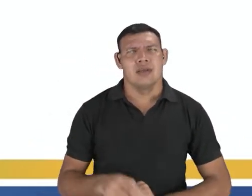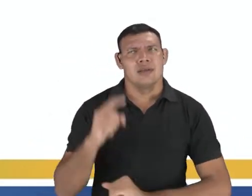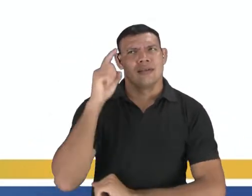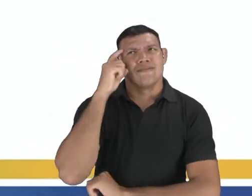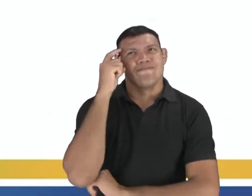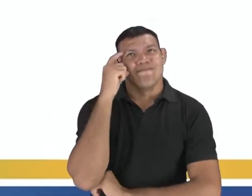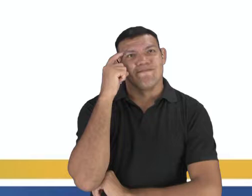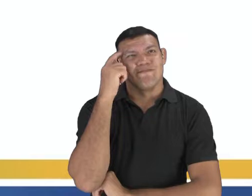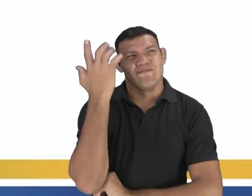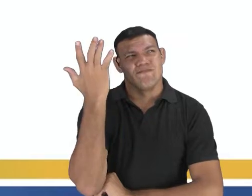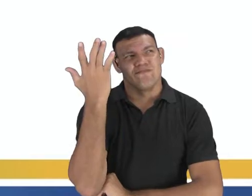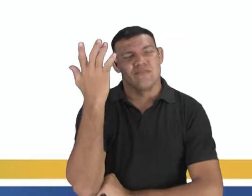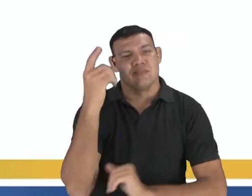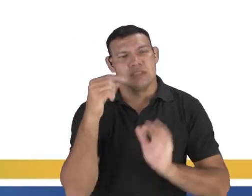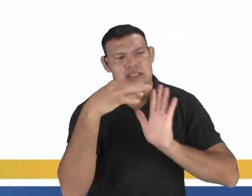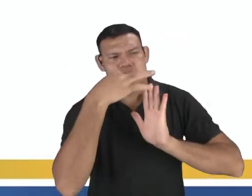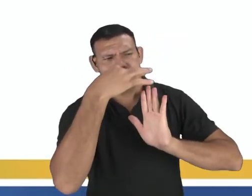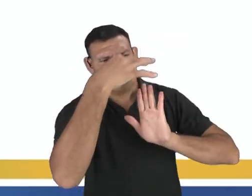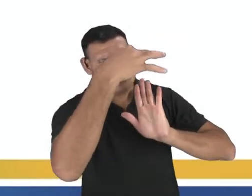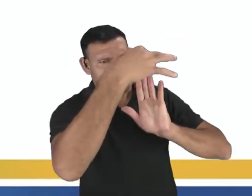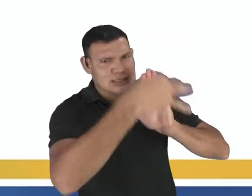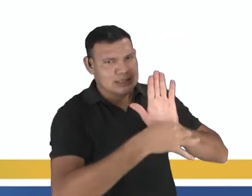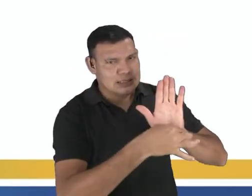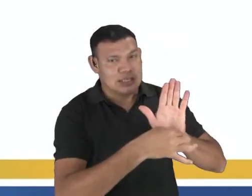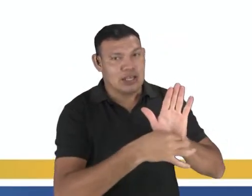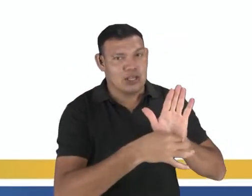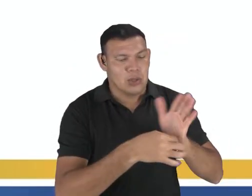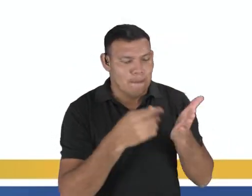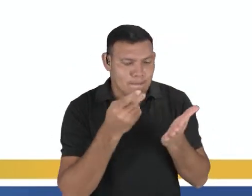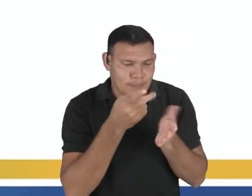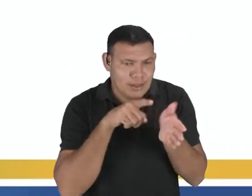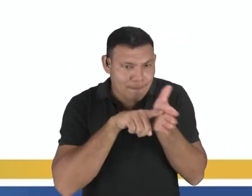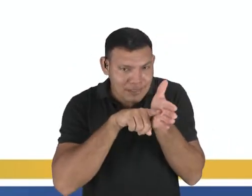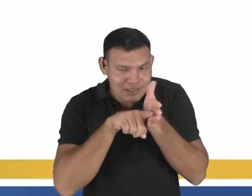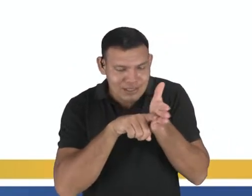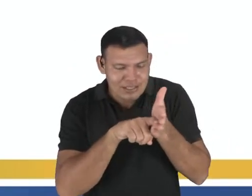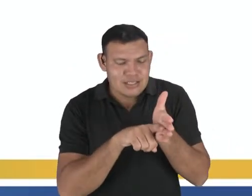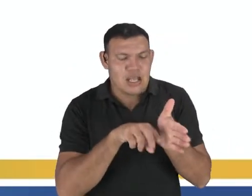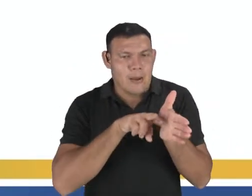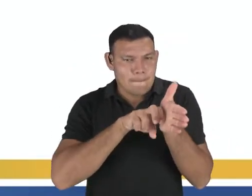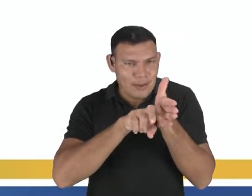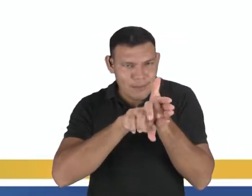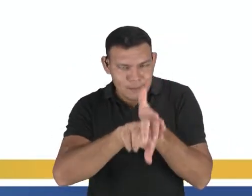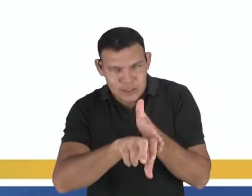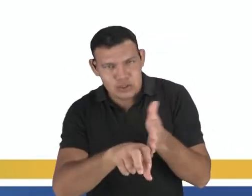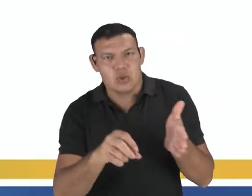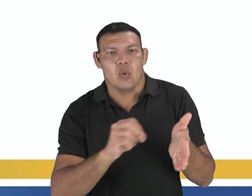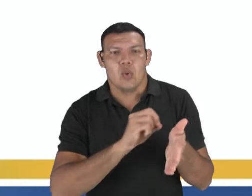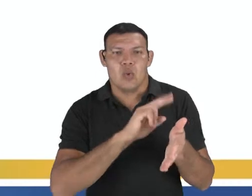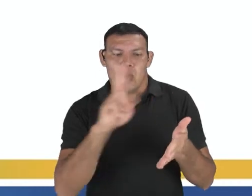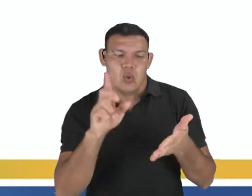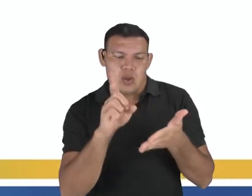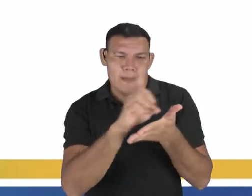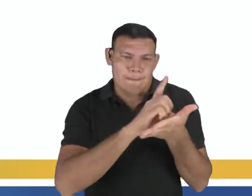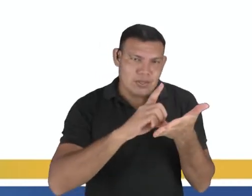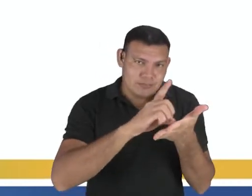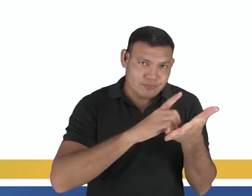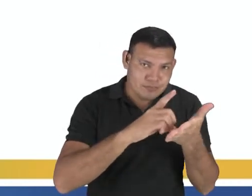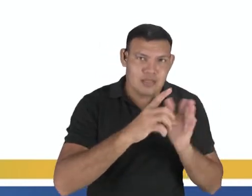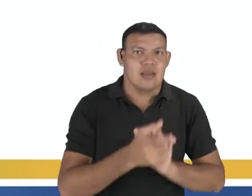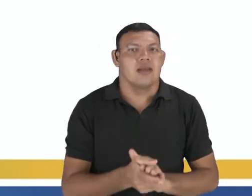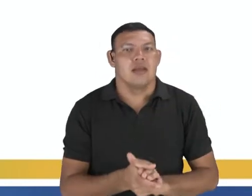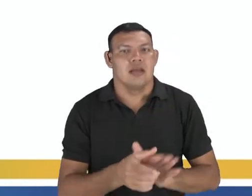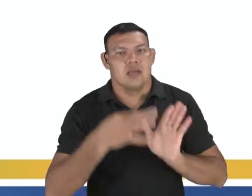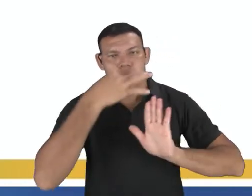em argumentar, você procurar lá no dicionário e lá no Google, vai aparecer isso daqui para você. O que é argumentar?